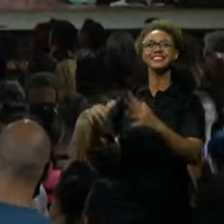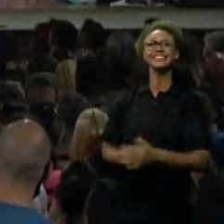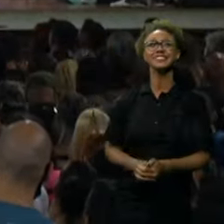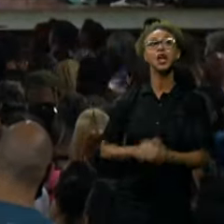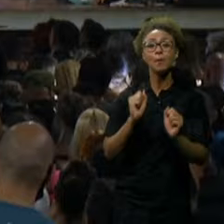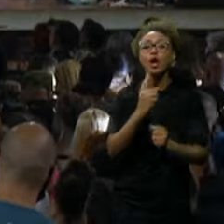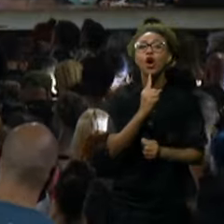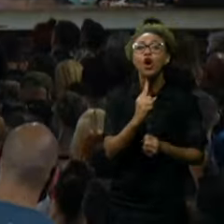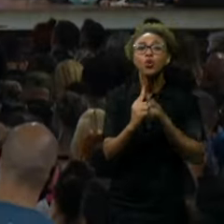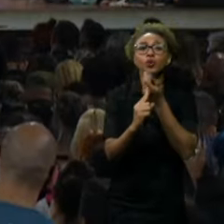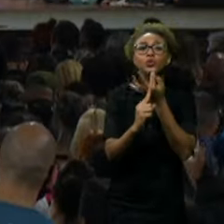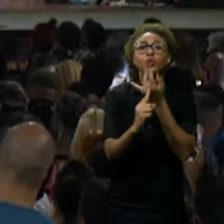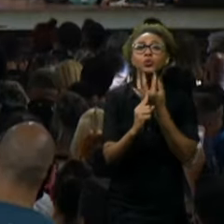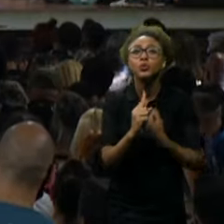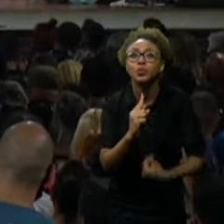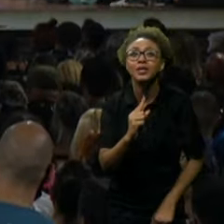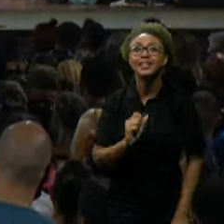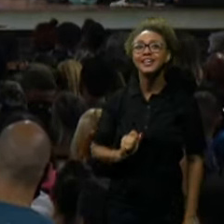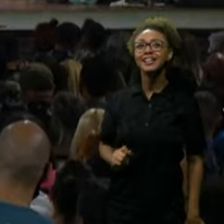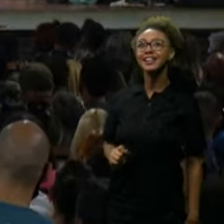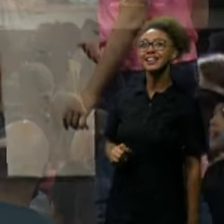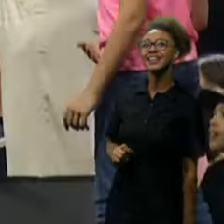sopra a